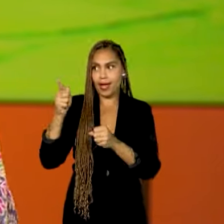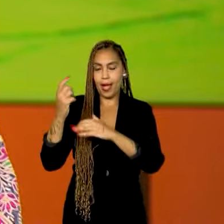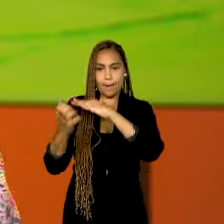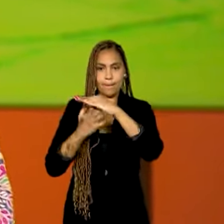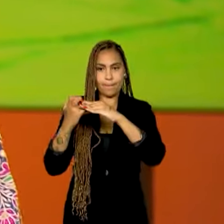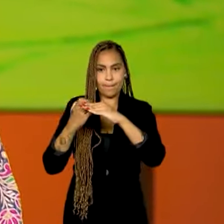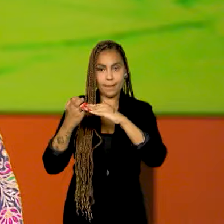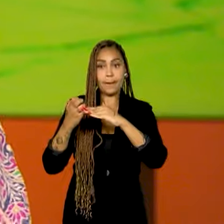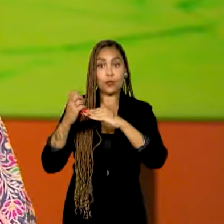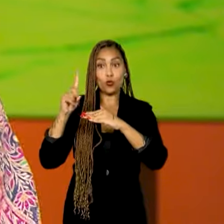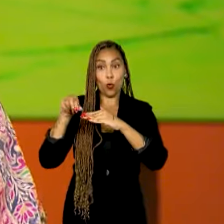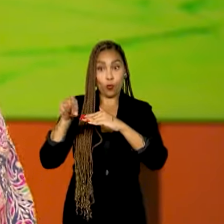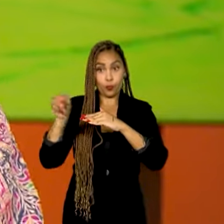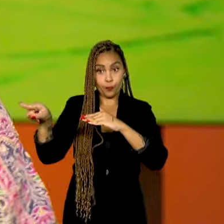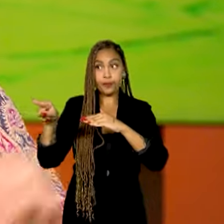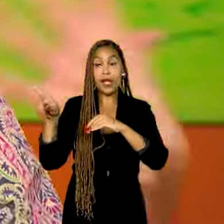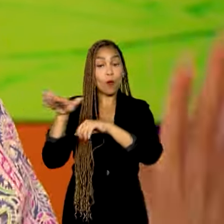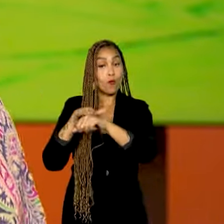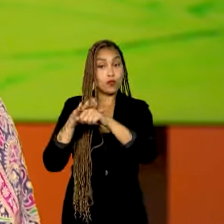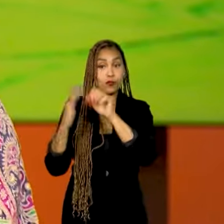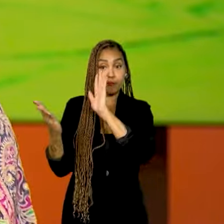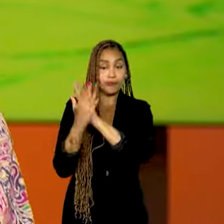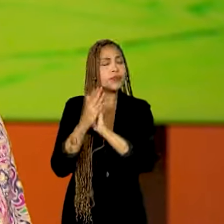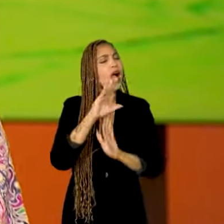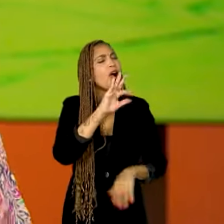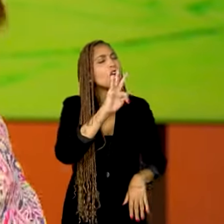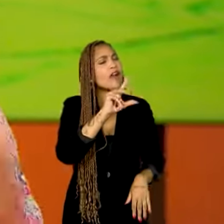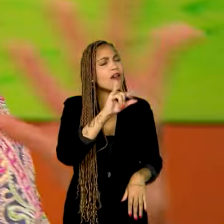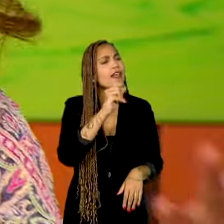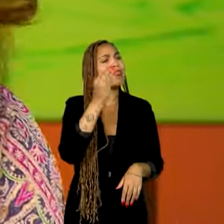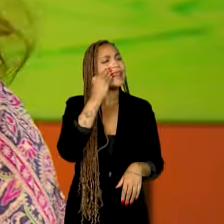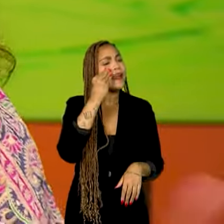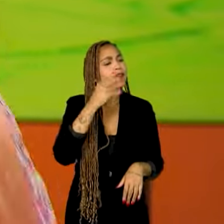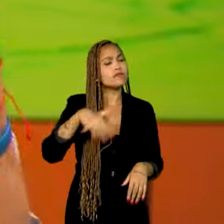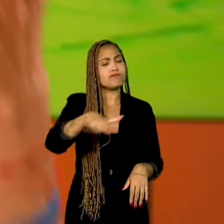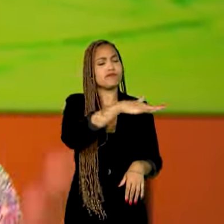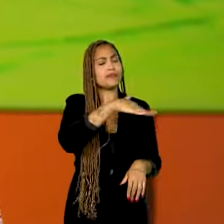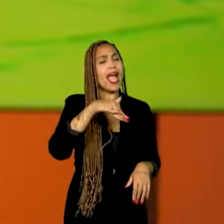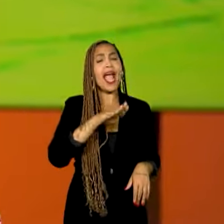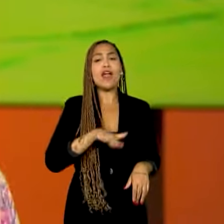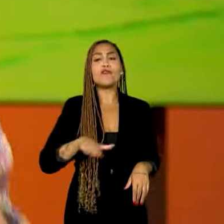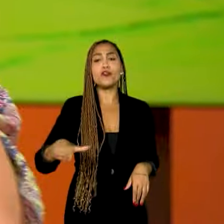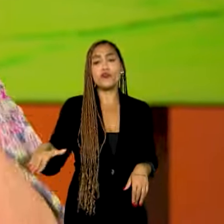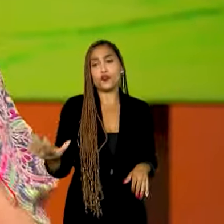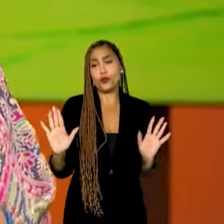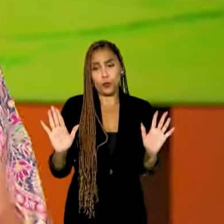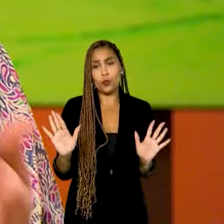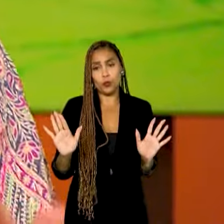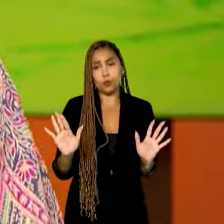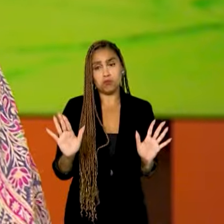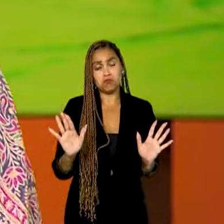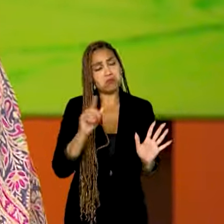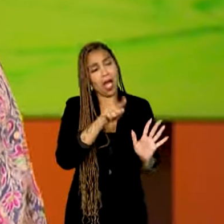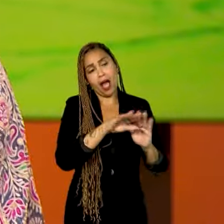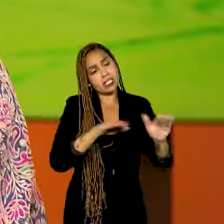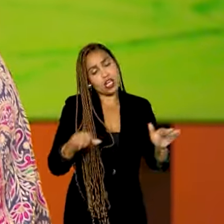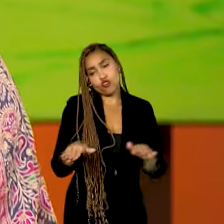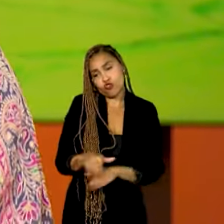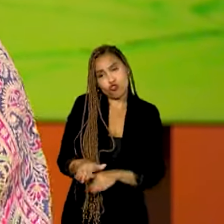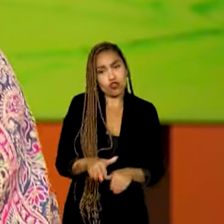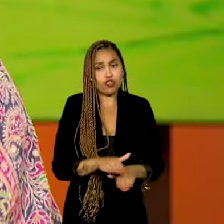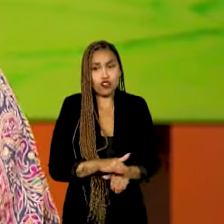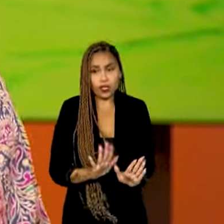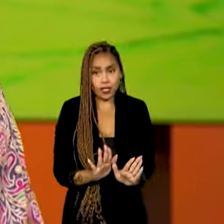então vamos tentar, de uma certa forma, dentro desse universo infantil, porque não dá para você sair, porque você está fazendo Chiquititas, vamos, então vamos lançar a